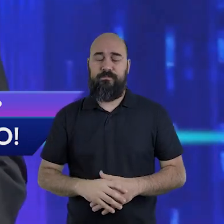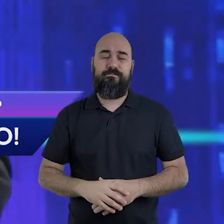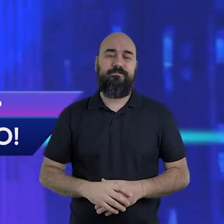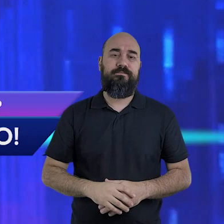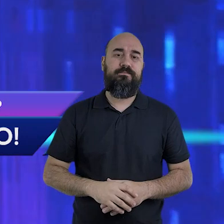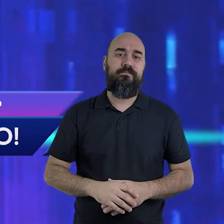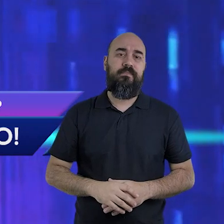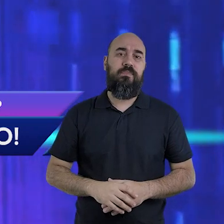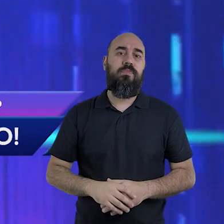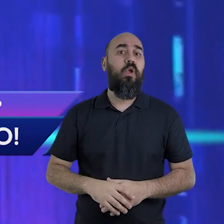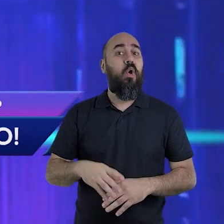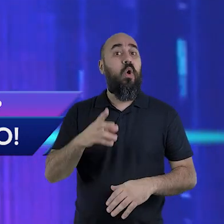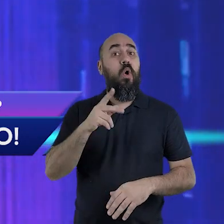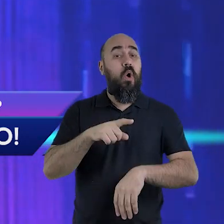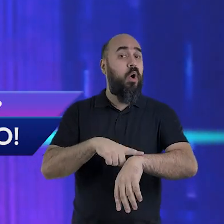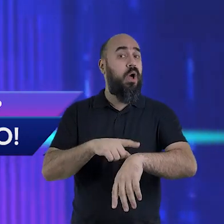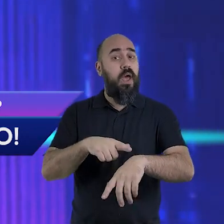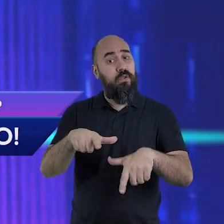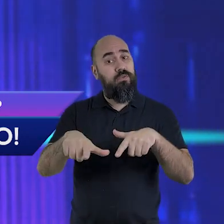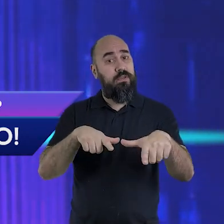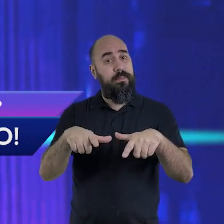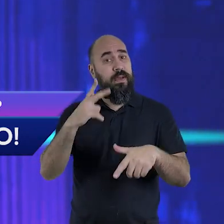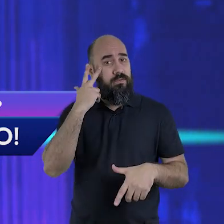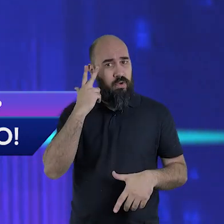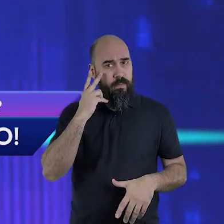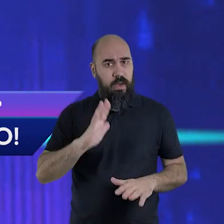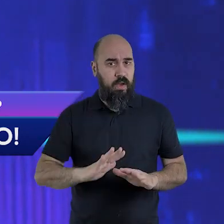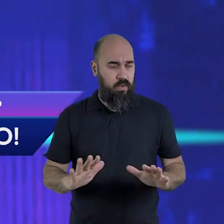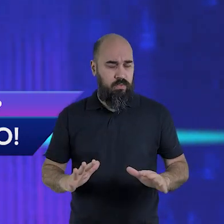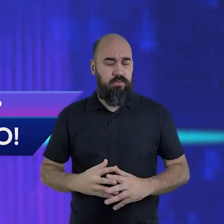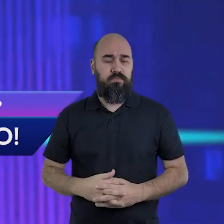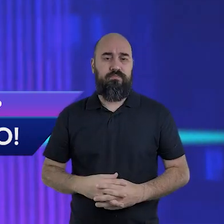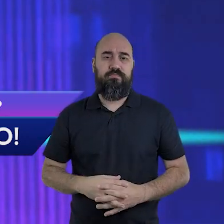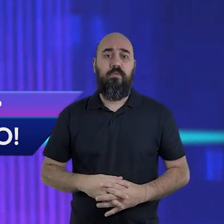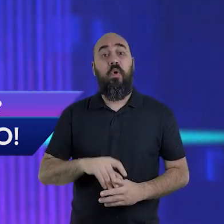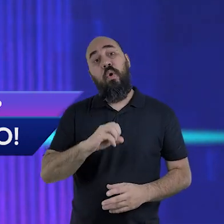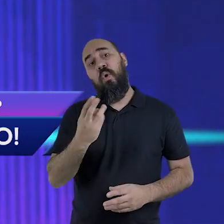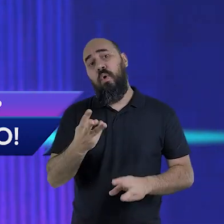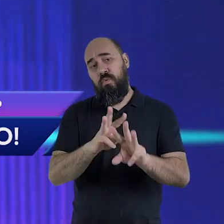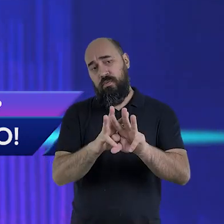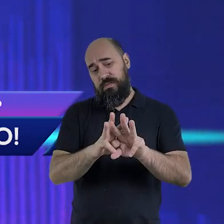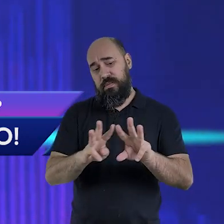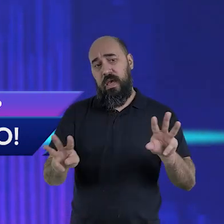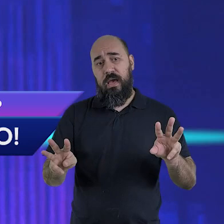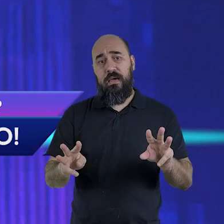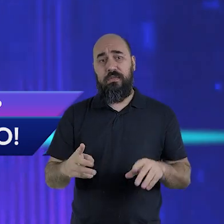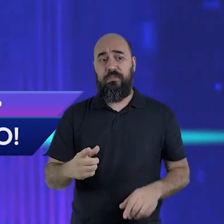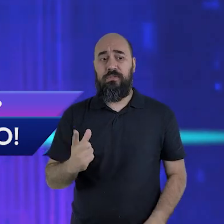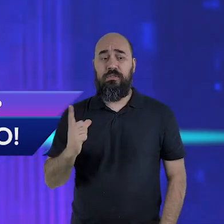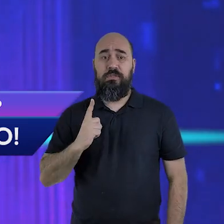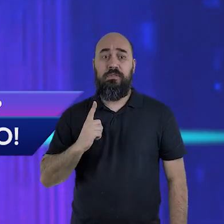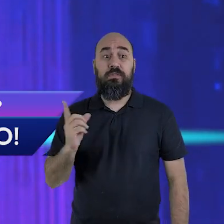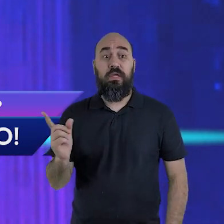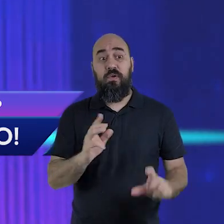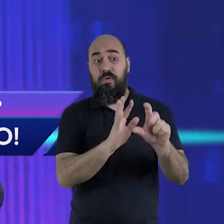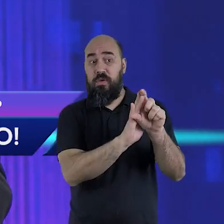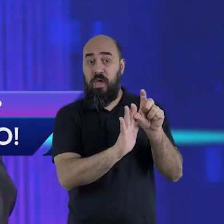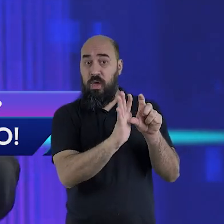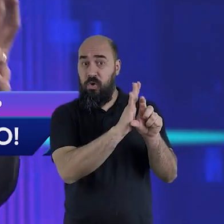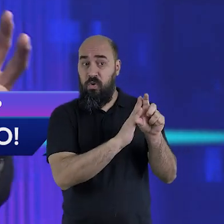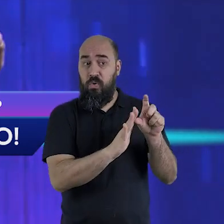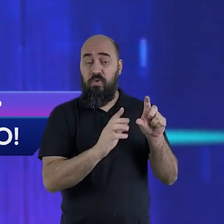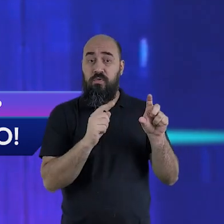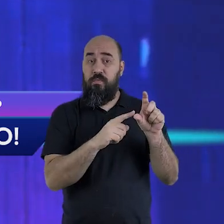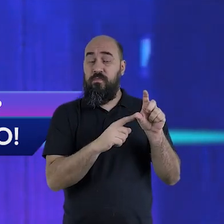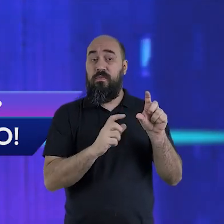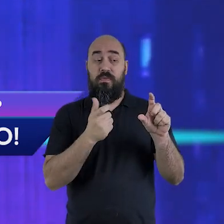Ou você pode ir diretamente para o site biblia.com.br. Na tela agora aqui está aparecendo um